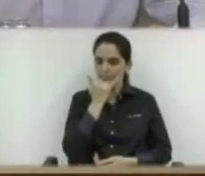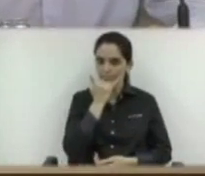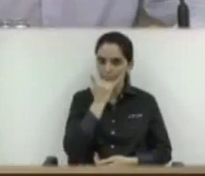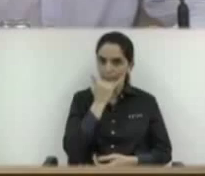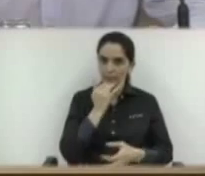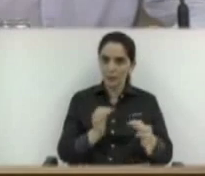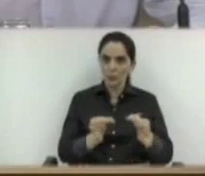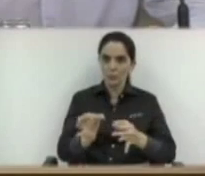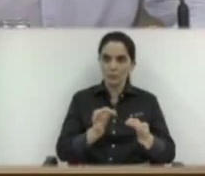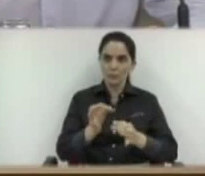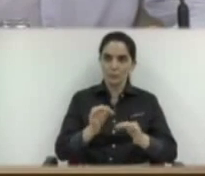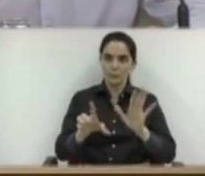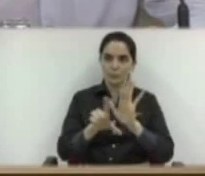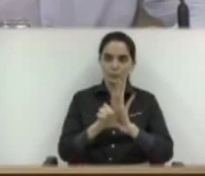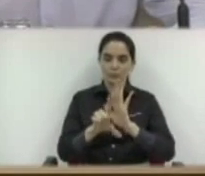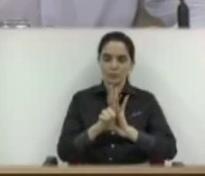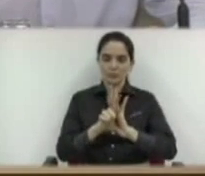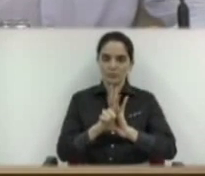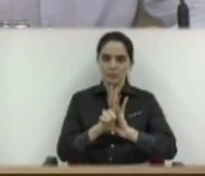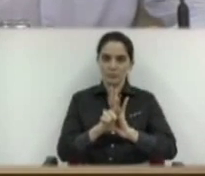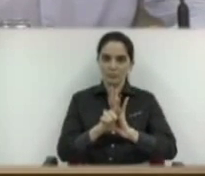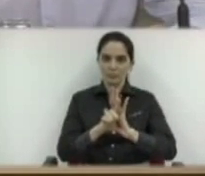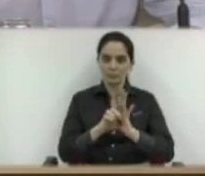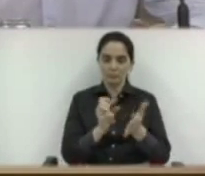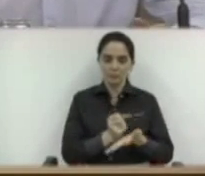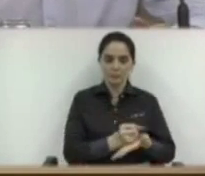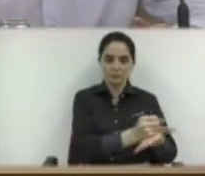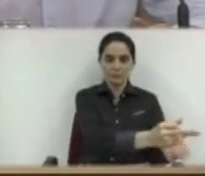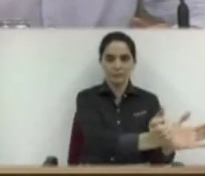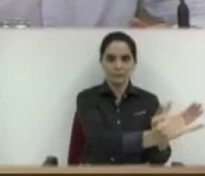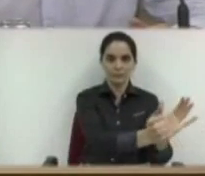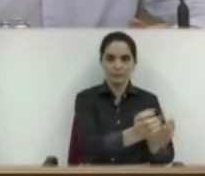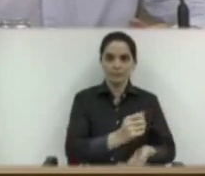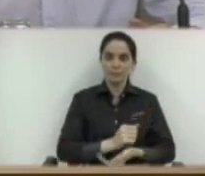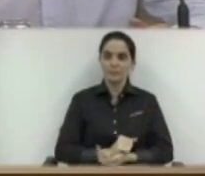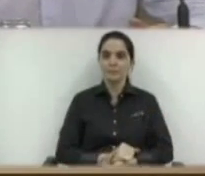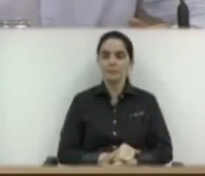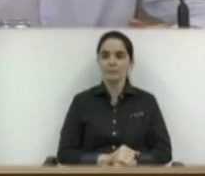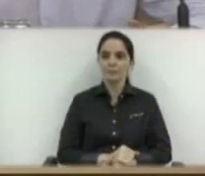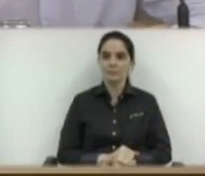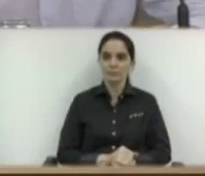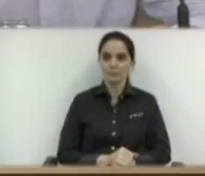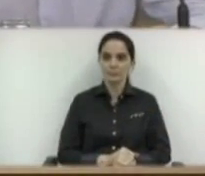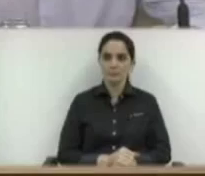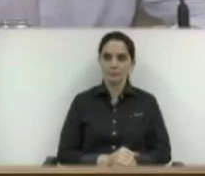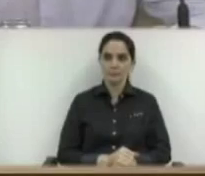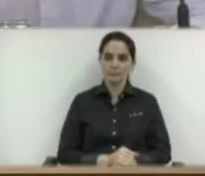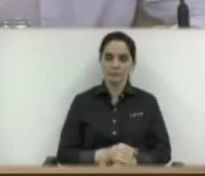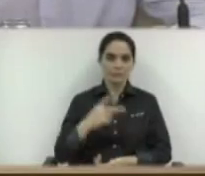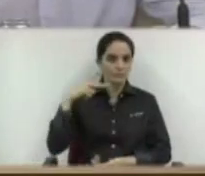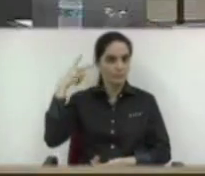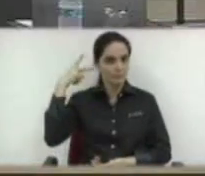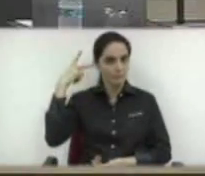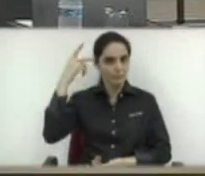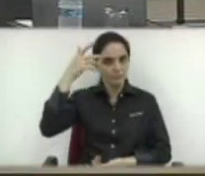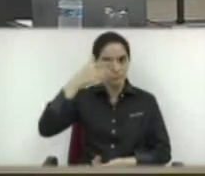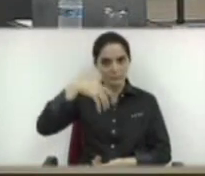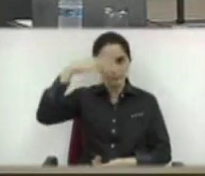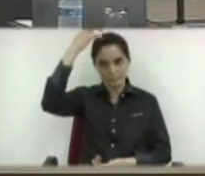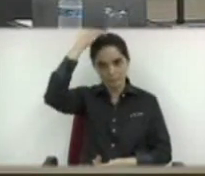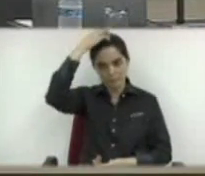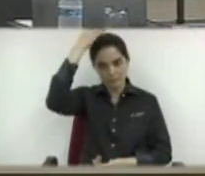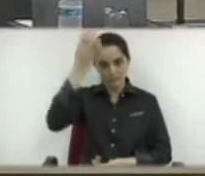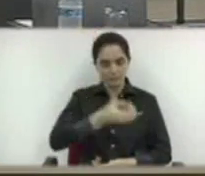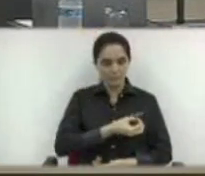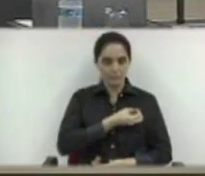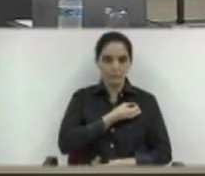um projeto de lei e é encaminhado às comissões. Questão de ordem. Uma questão de ordem do vereador Darcy. Comunico a